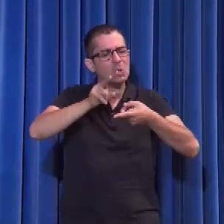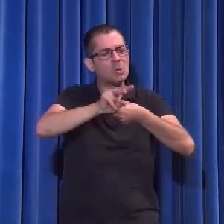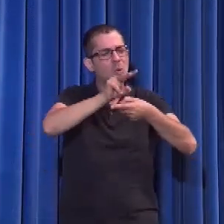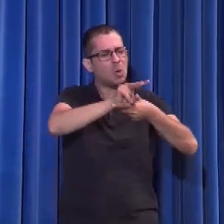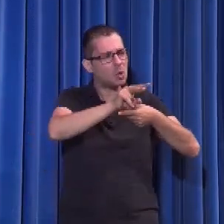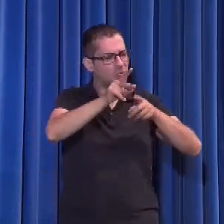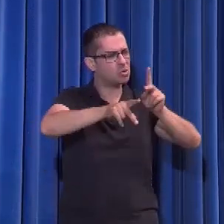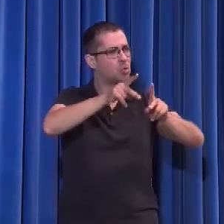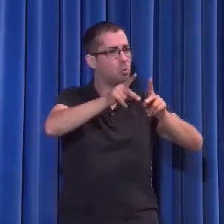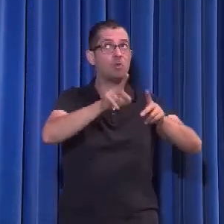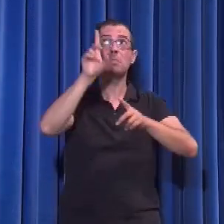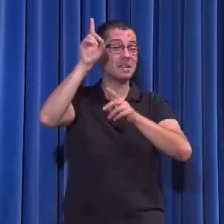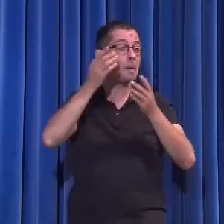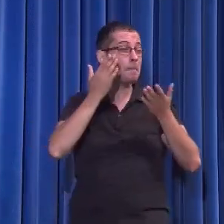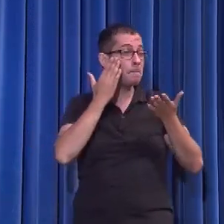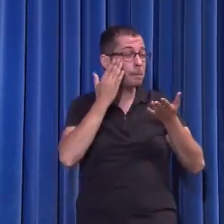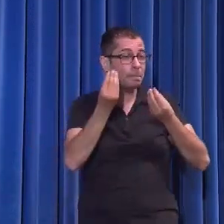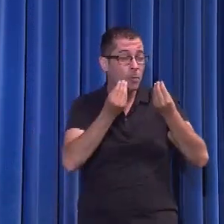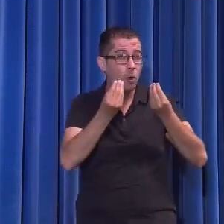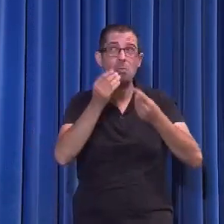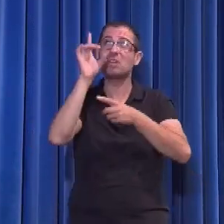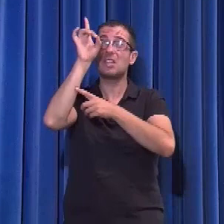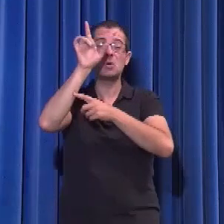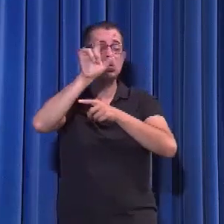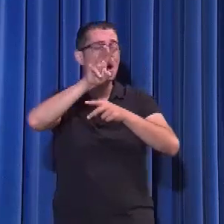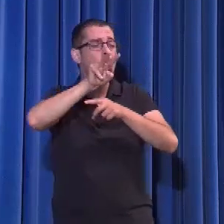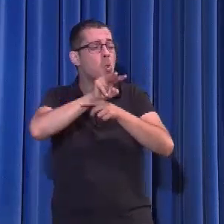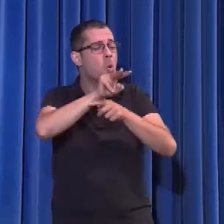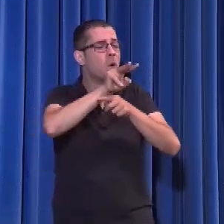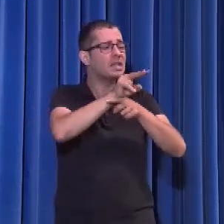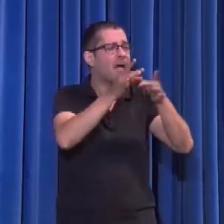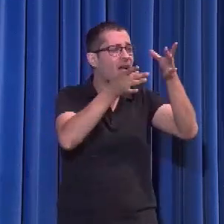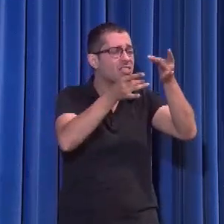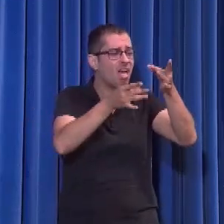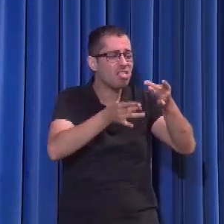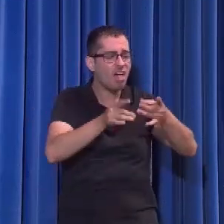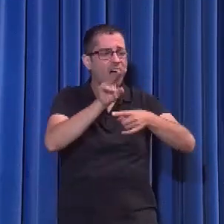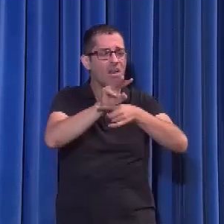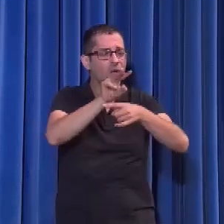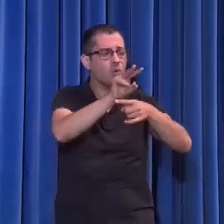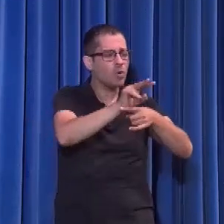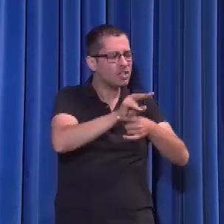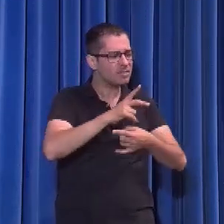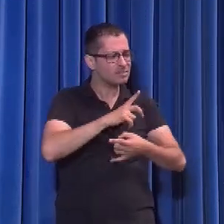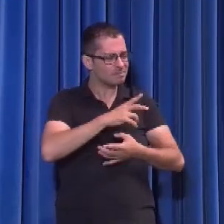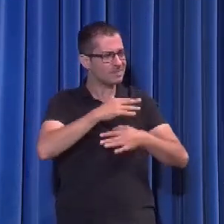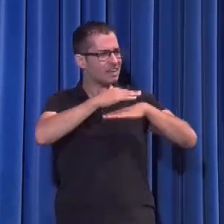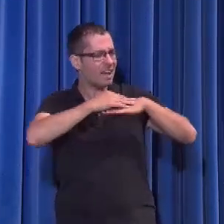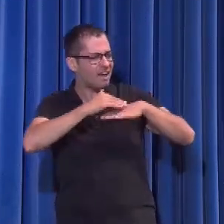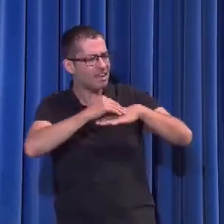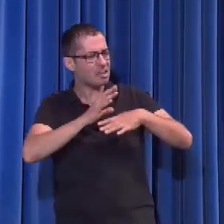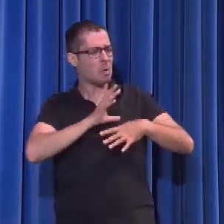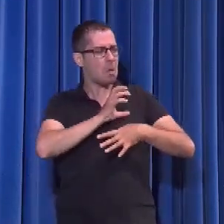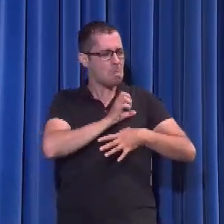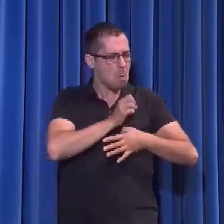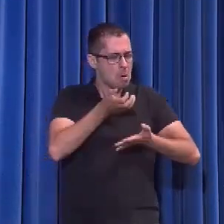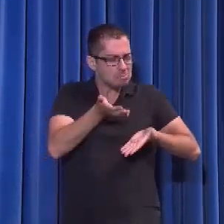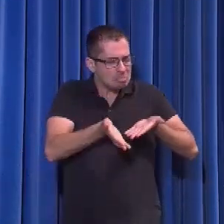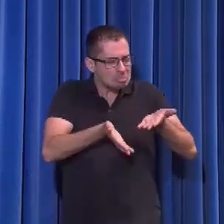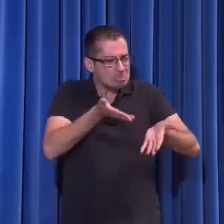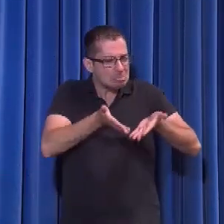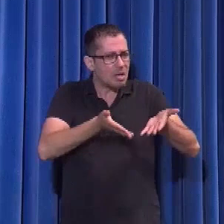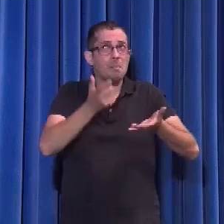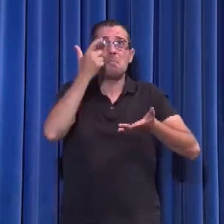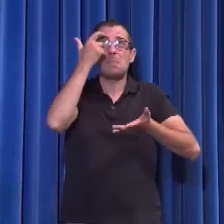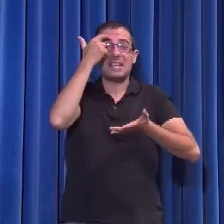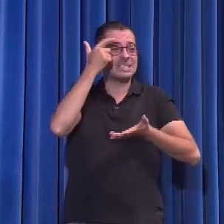povo, você e eu que cremos no Senhor, que somos herança dele, somos povo dele. Imagine o cuidado, o amor